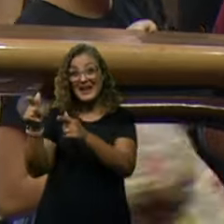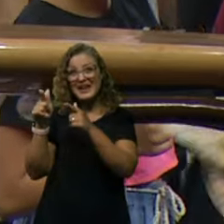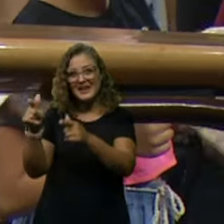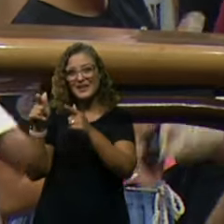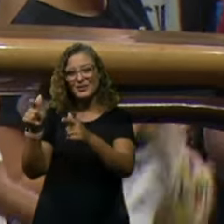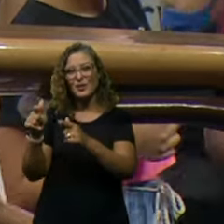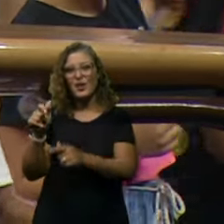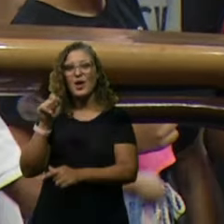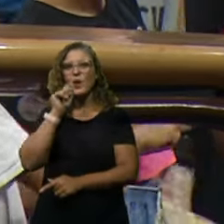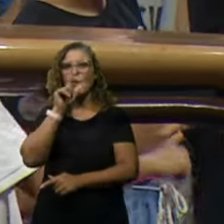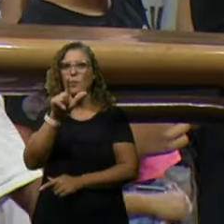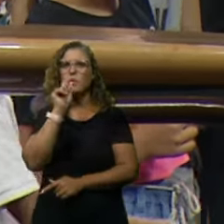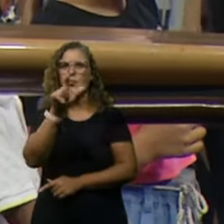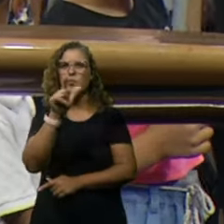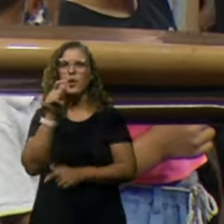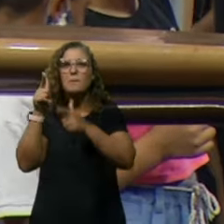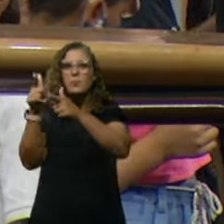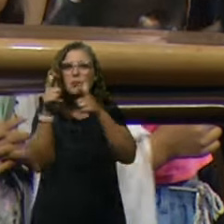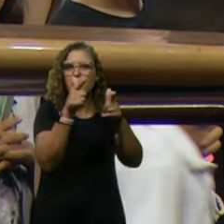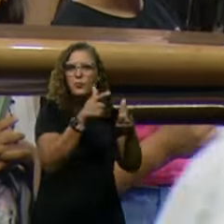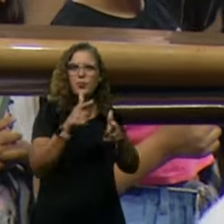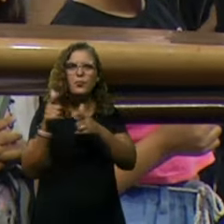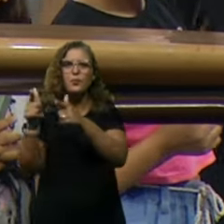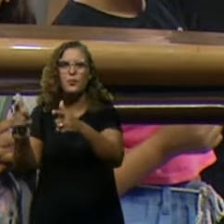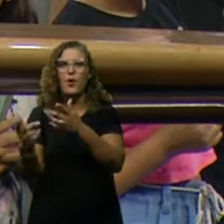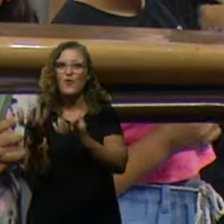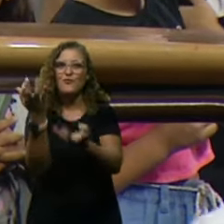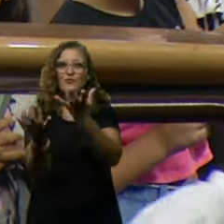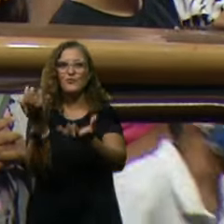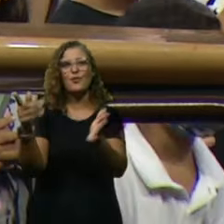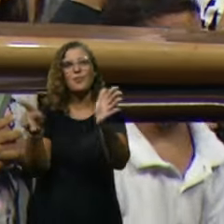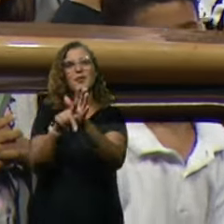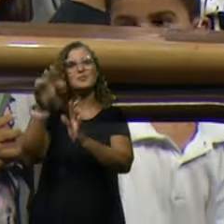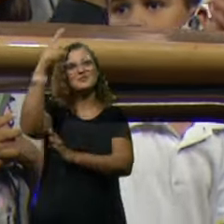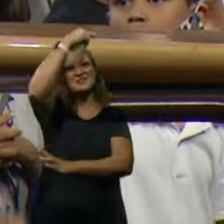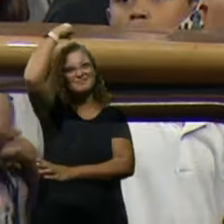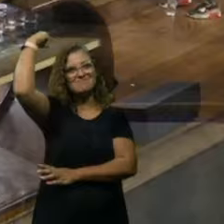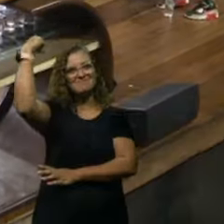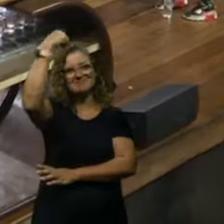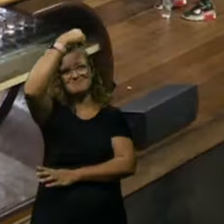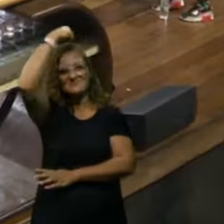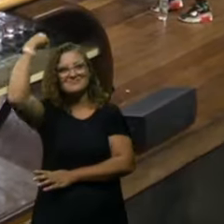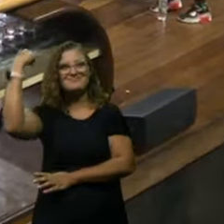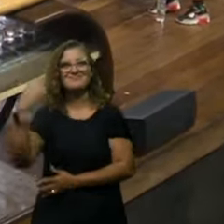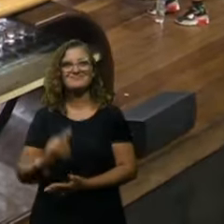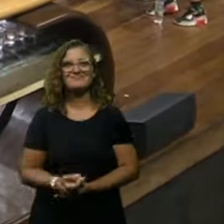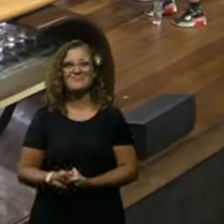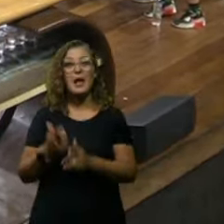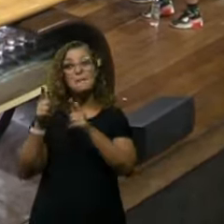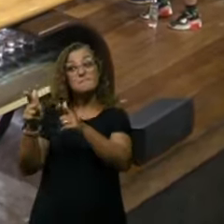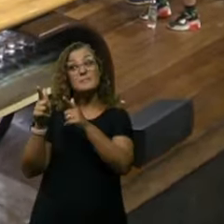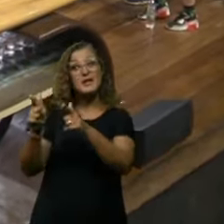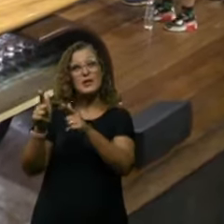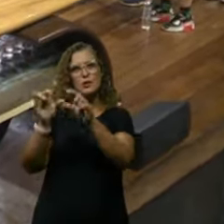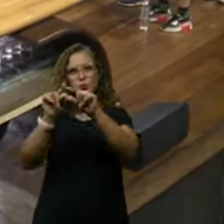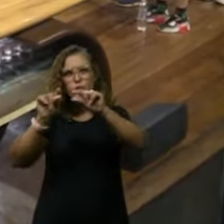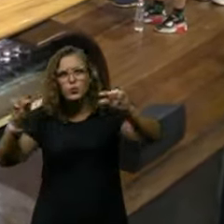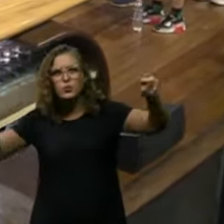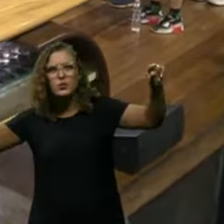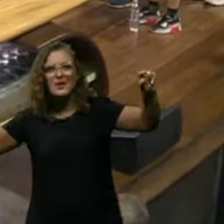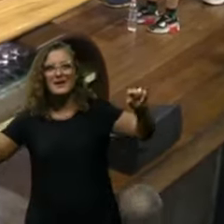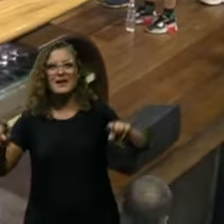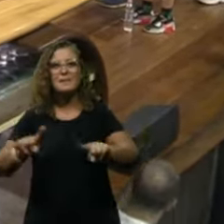você vai ser a Camilinha metralhadora cuspidora de fogo tanto apelido Comprido